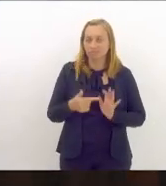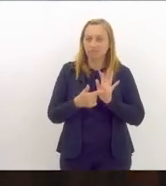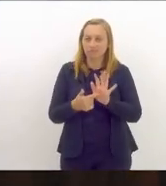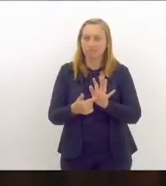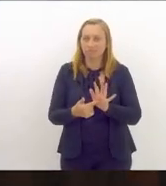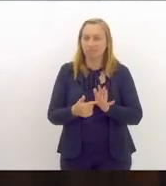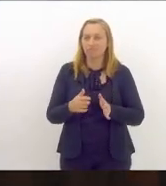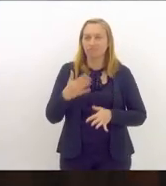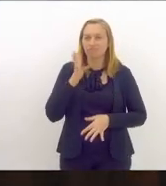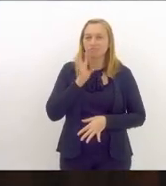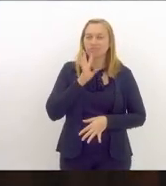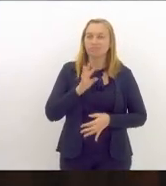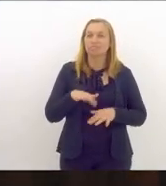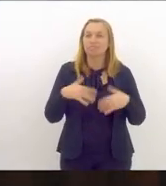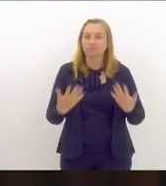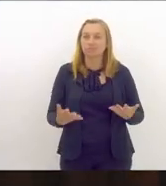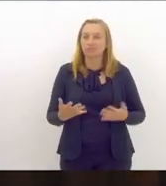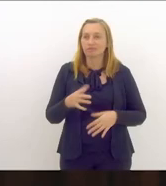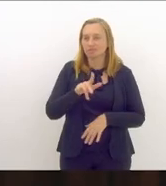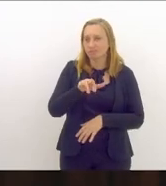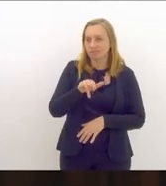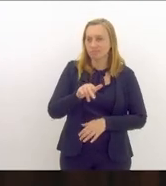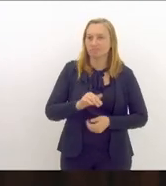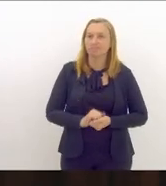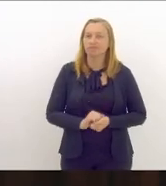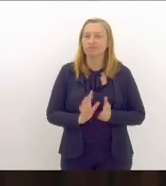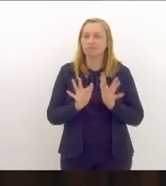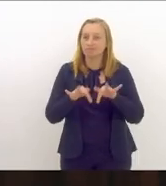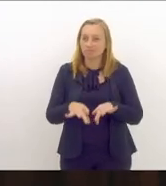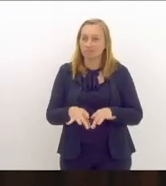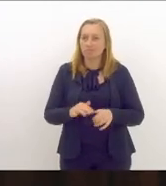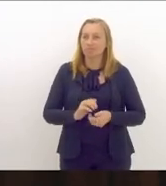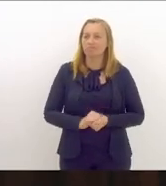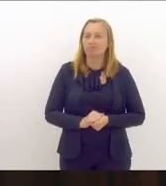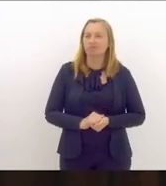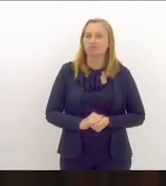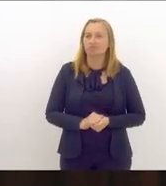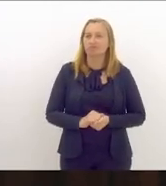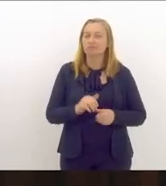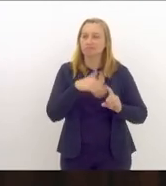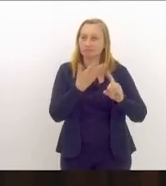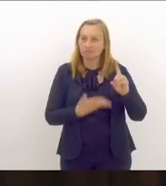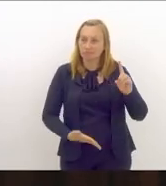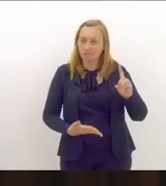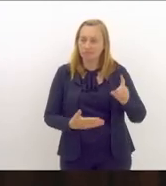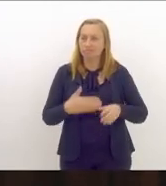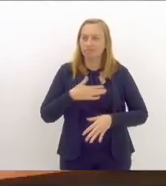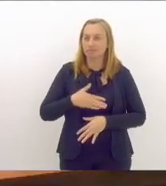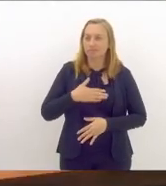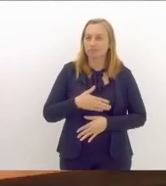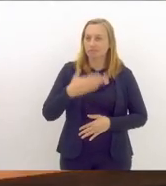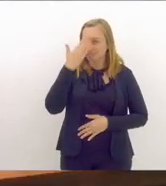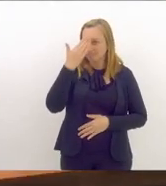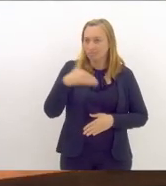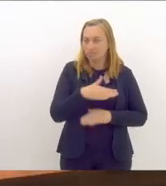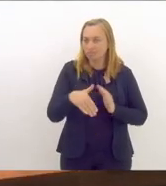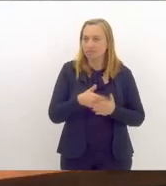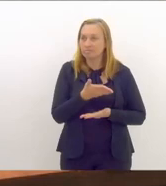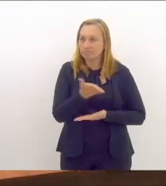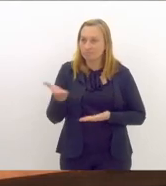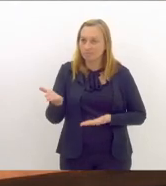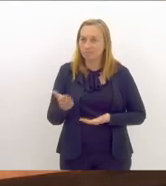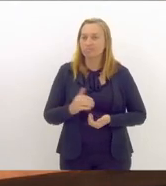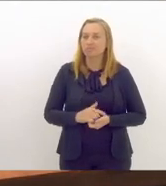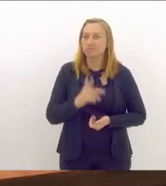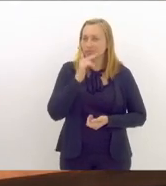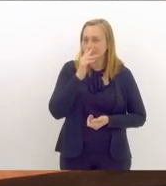bacana. Então, meu irmão, finalizando essa homenagem, gostaria de agradecer a todas e todos.